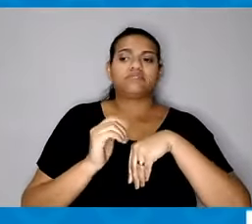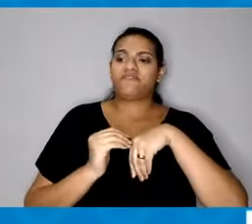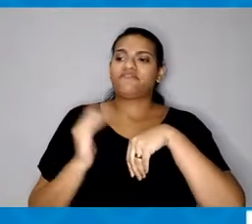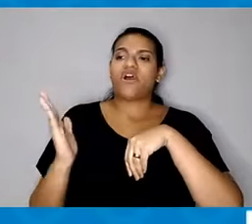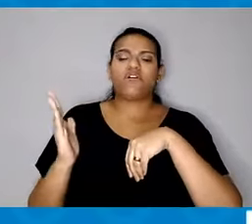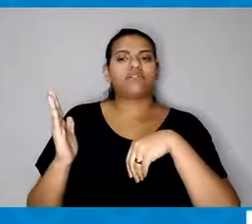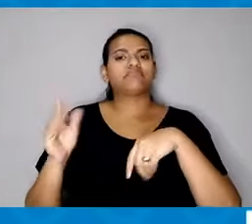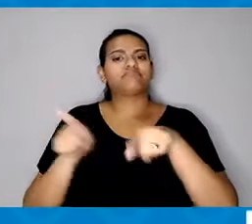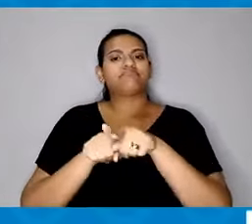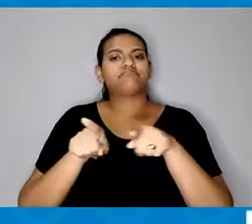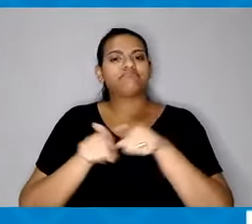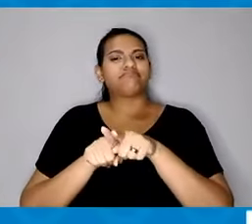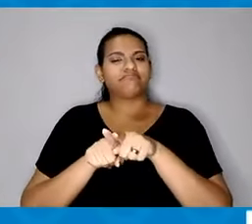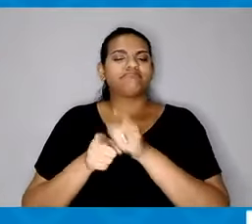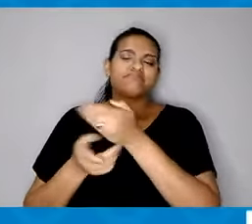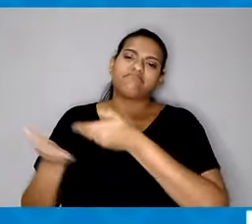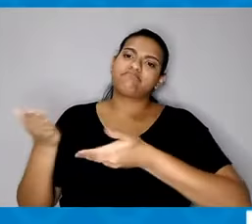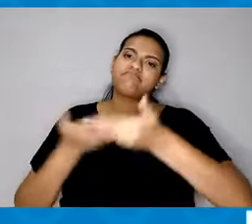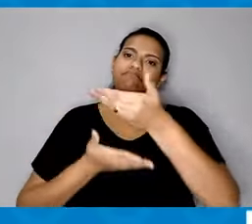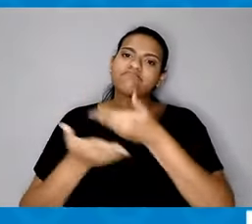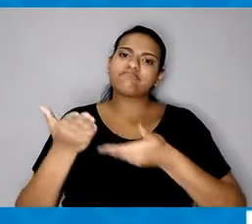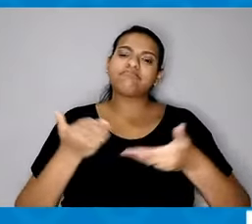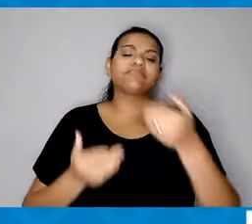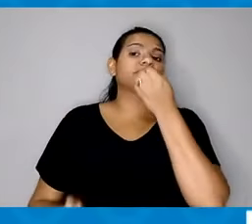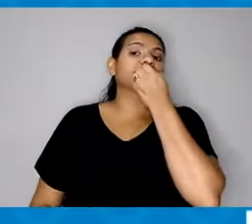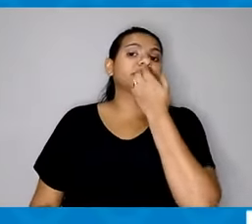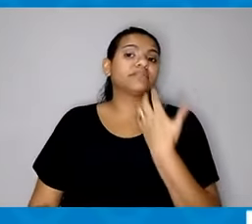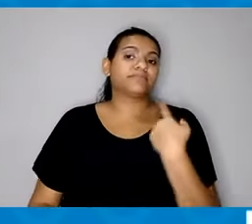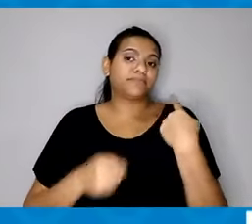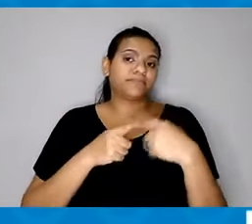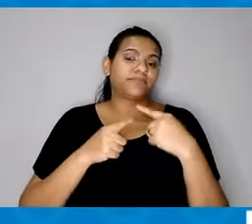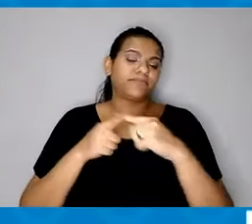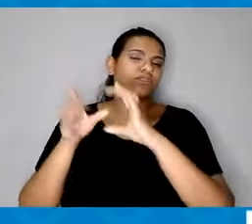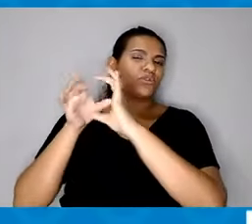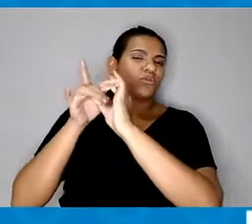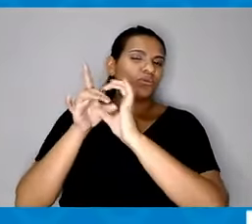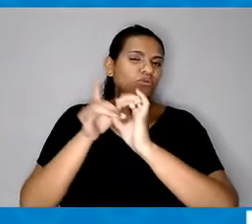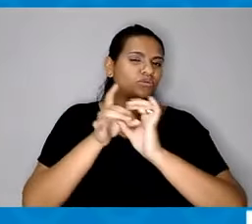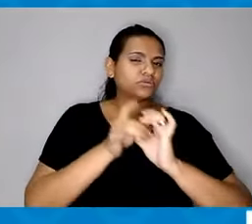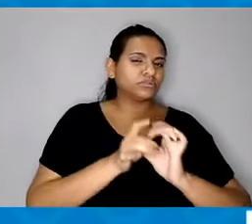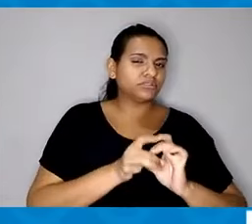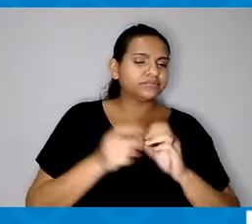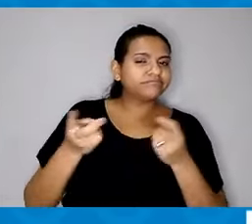coisa que a gente tem falado, para escutar as demandas dessa comunidade e